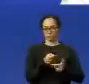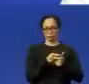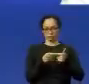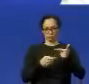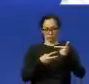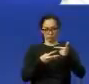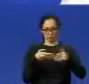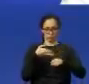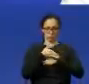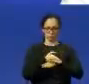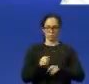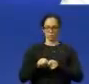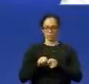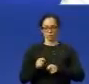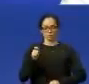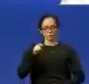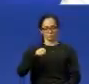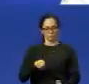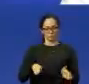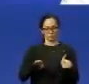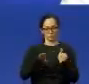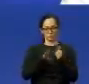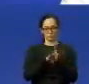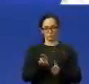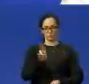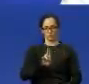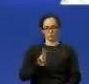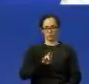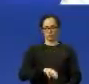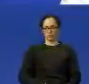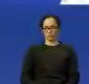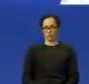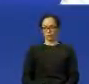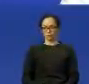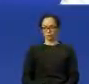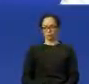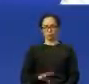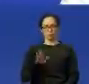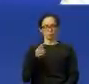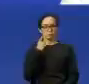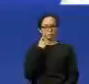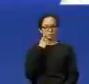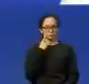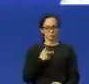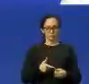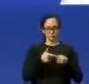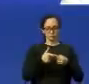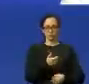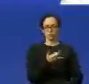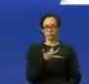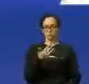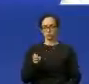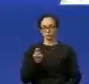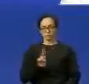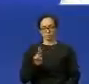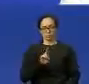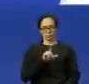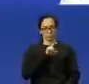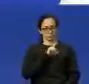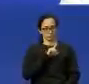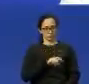parte do que restou no tanque na chegada ao reabastecimento. E ele pergunta, qual foi a quantidade de gasolina utilizada